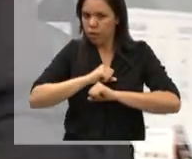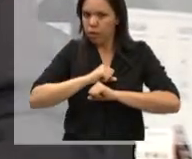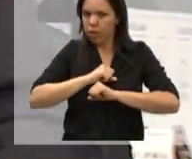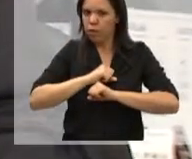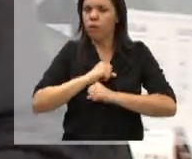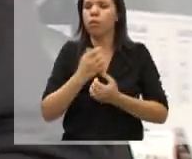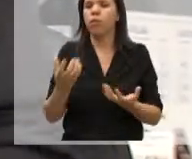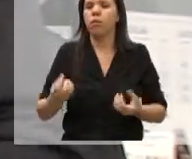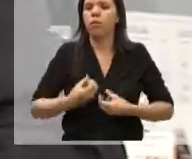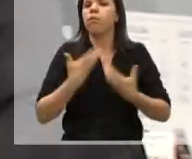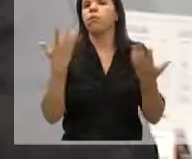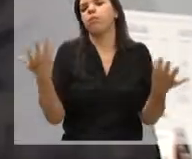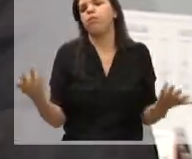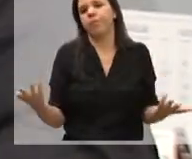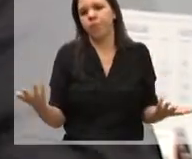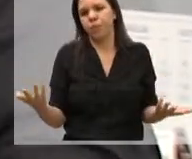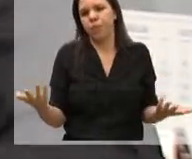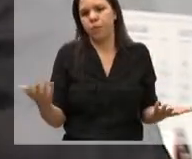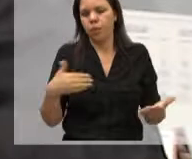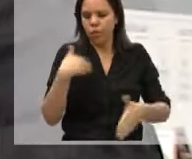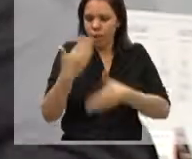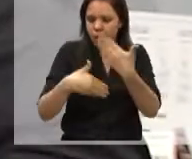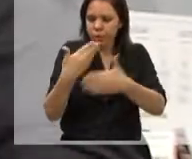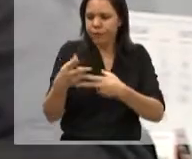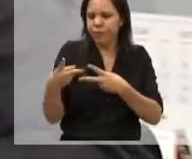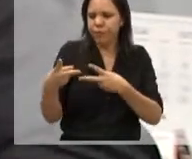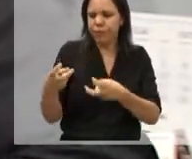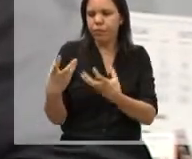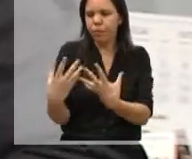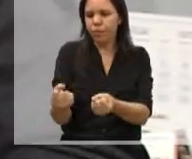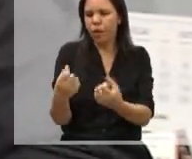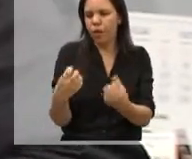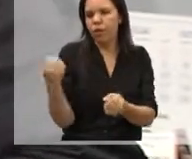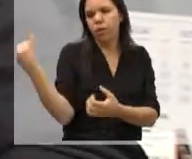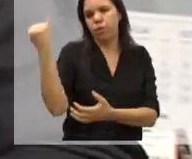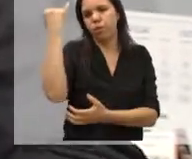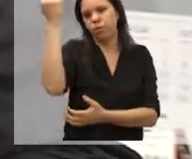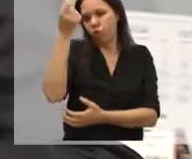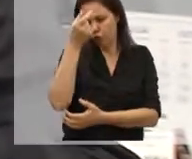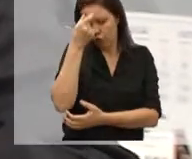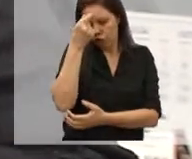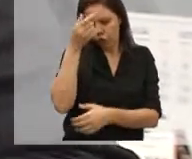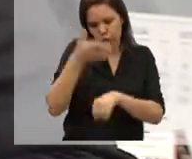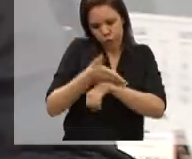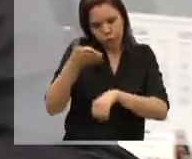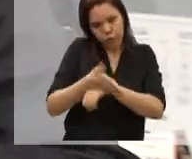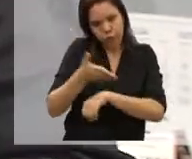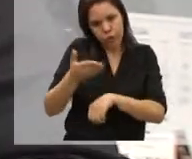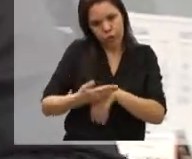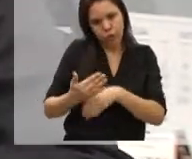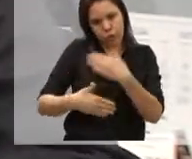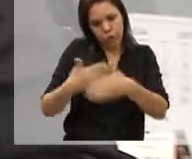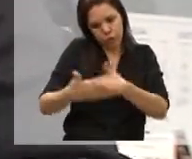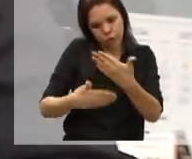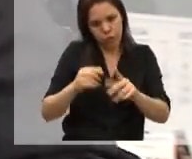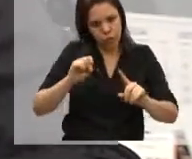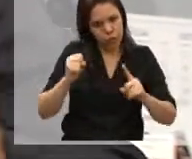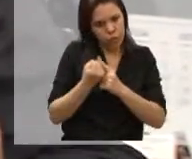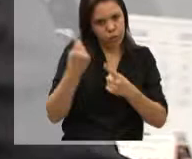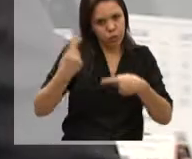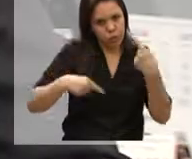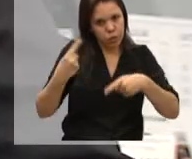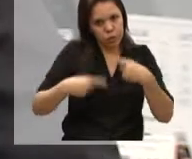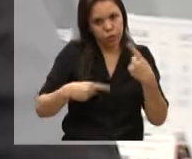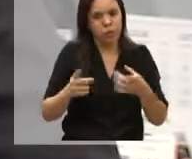fora. As pessoas vão, ao passar do tempo, percebendo da importância de se participar do processo social político